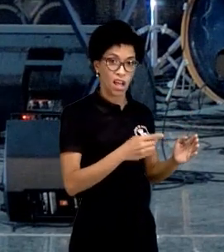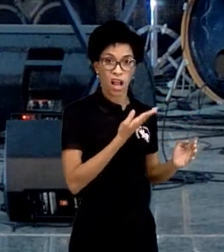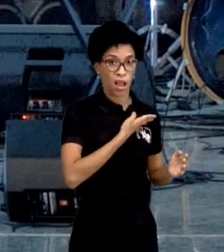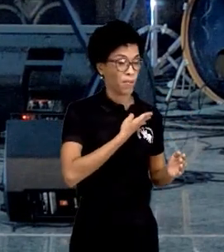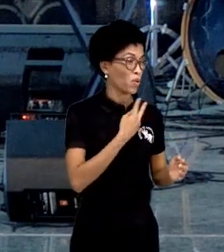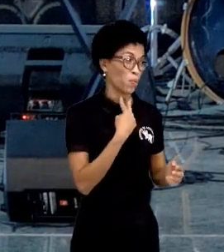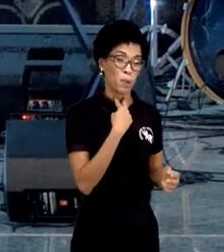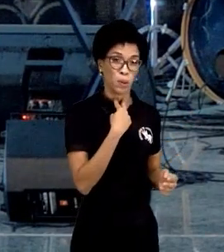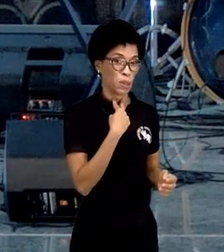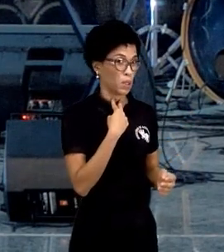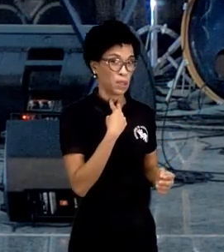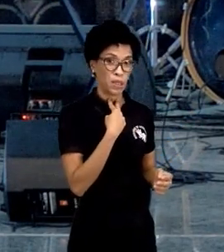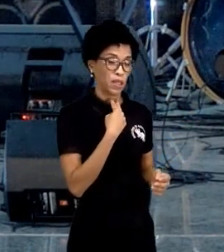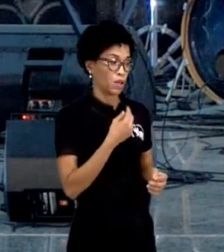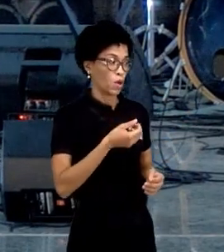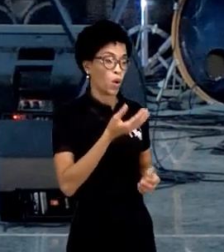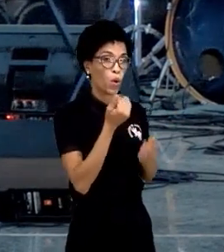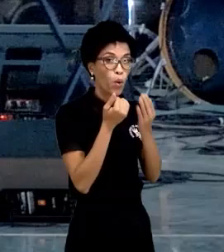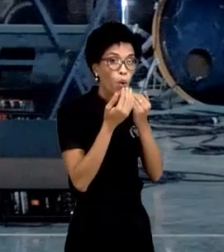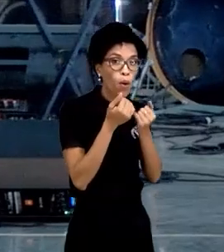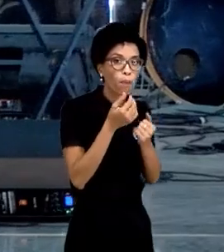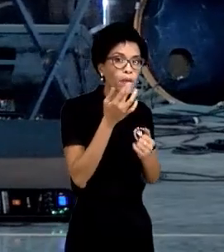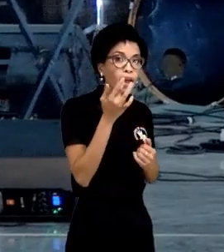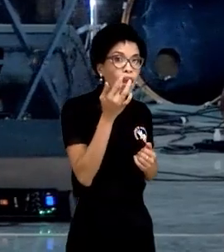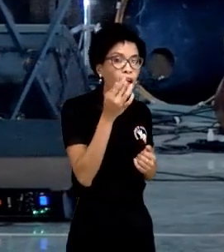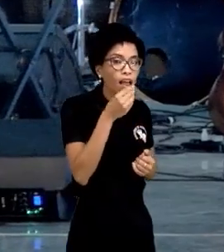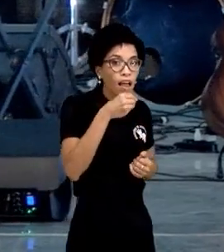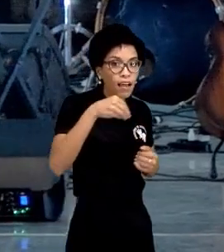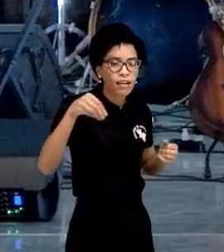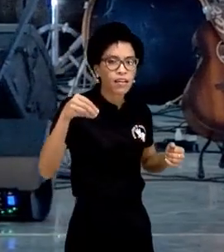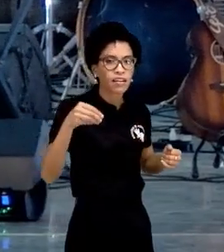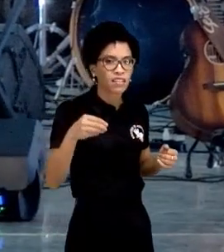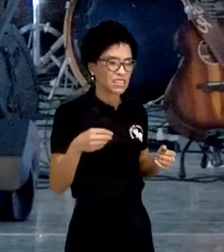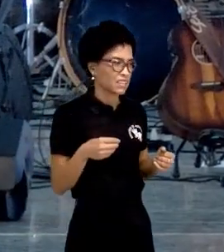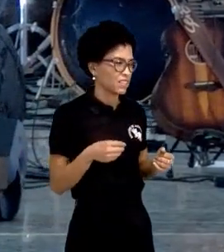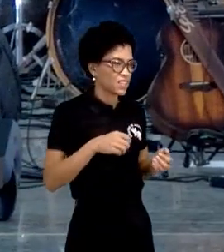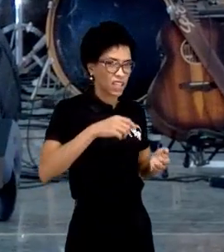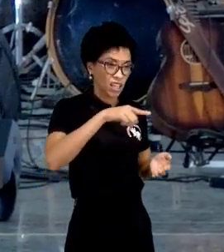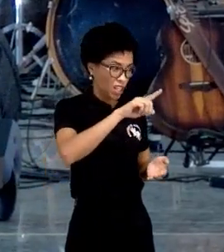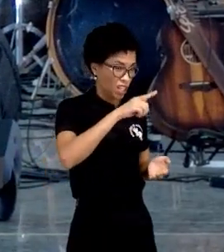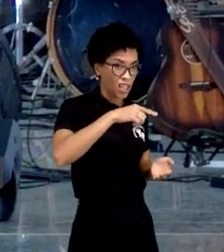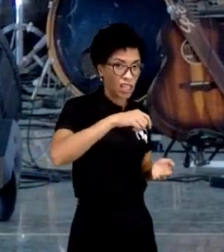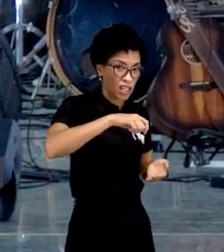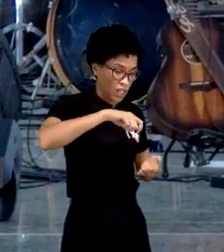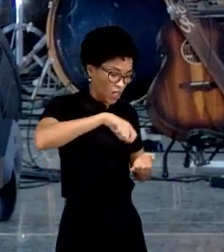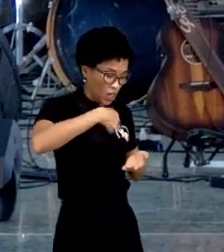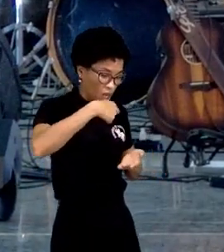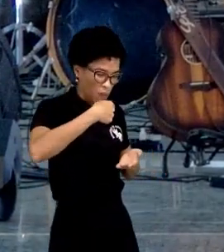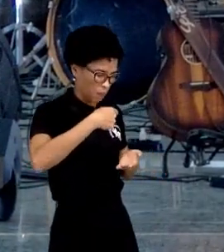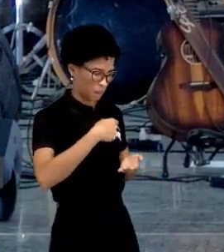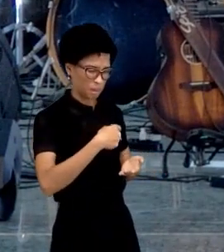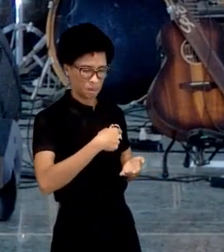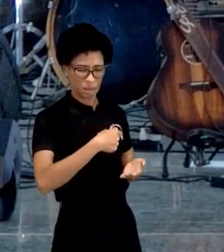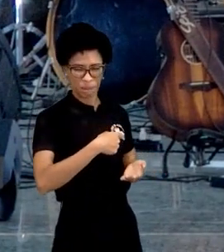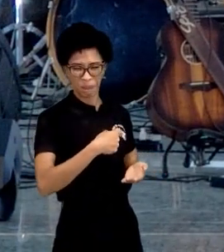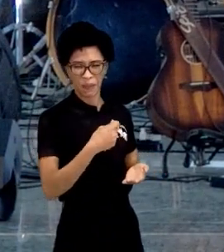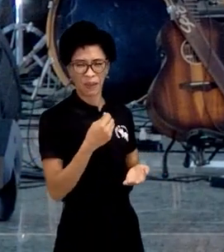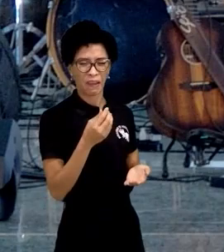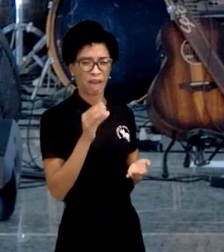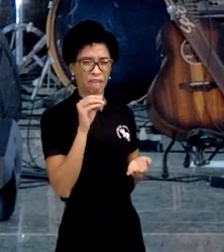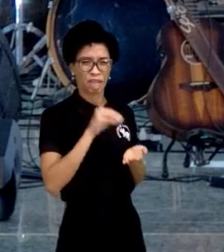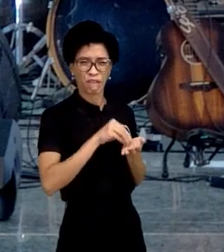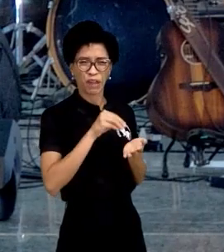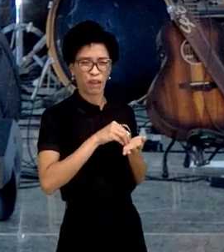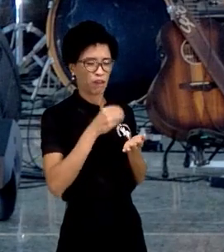Até que você se adapte a comer sem sal e se acostumar com o gosto das coisas sem sal, você sofre um pouquinho, porque